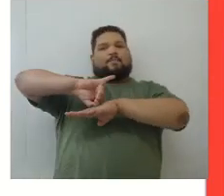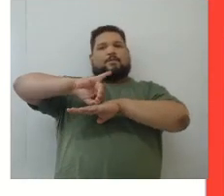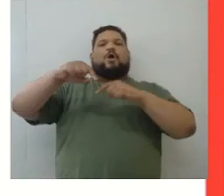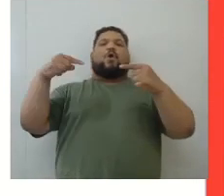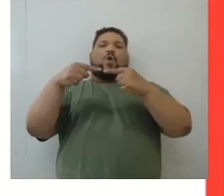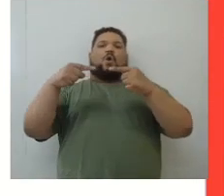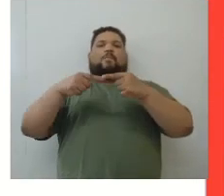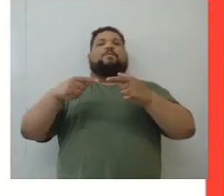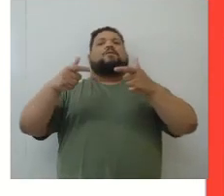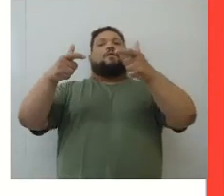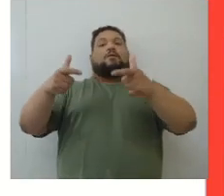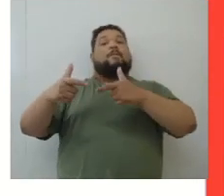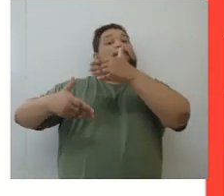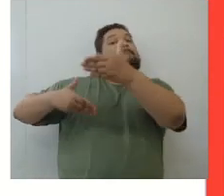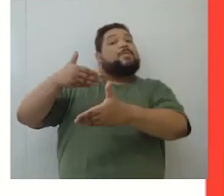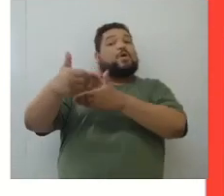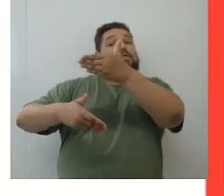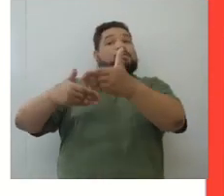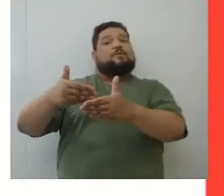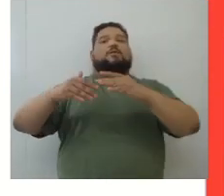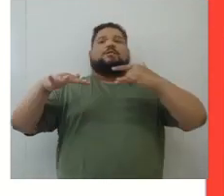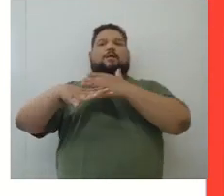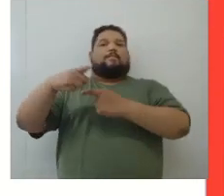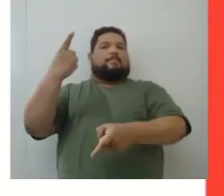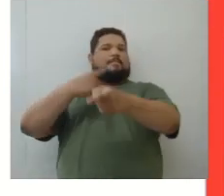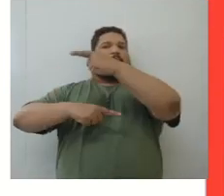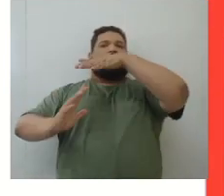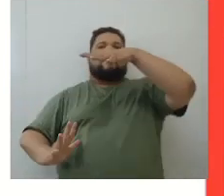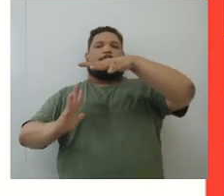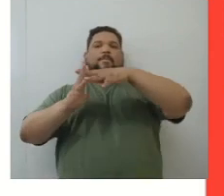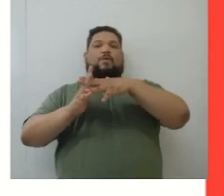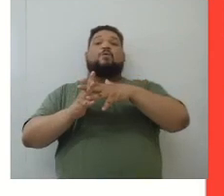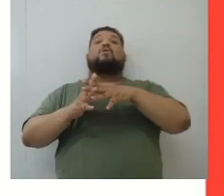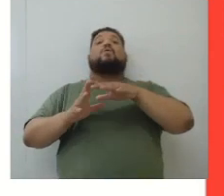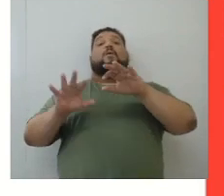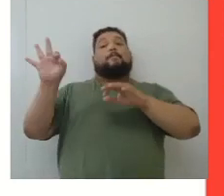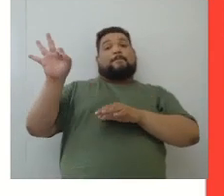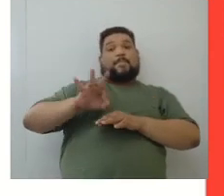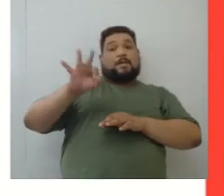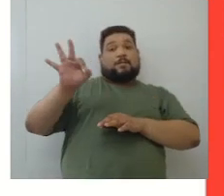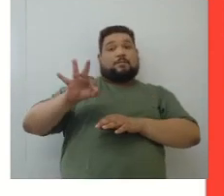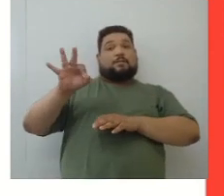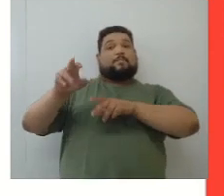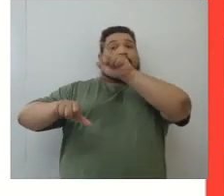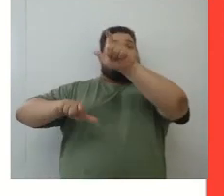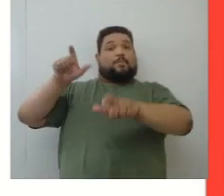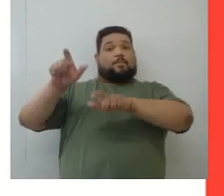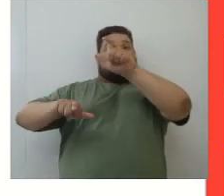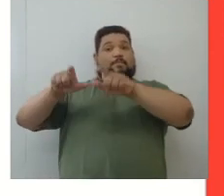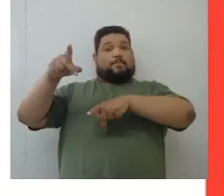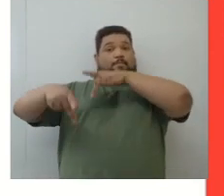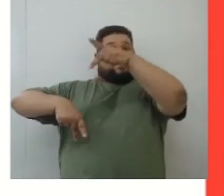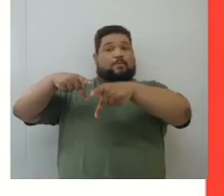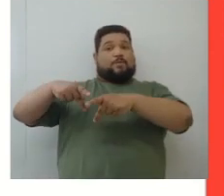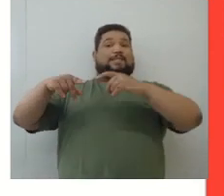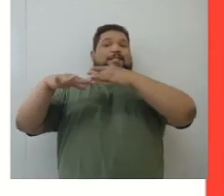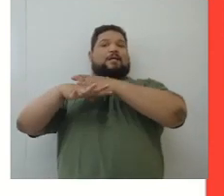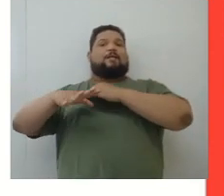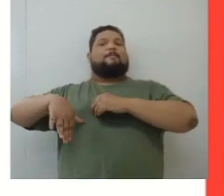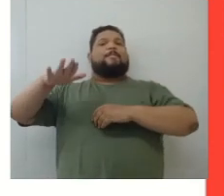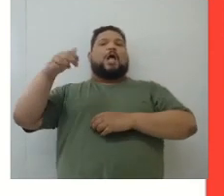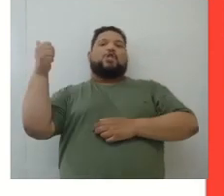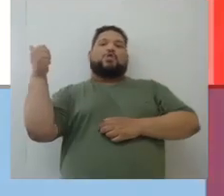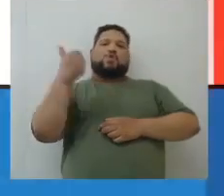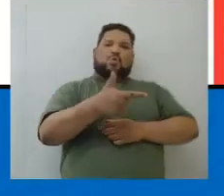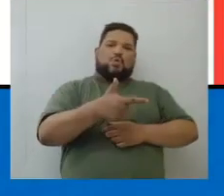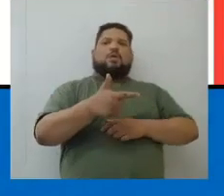a urbanização se concretiza quando o percentual da população urbana é superior ao da população rural. E aí, volta aqui